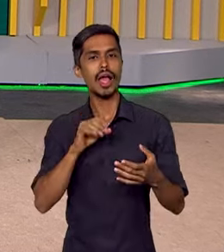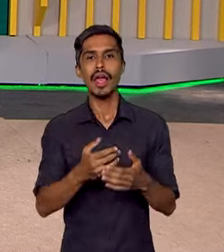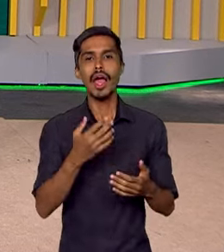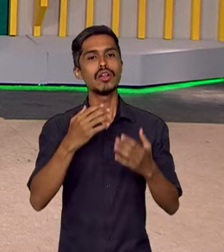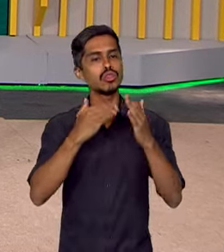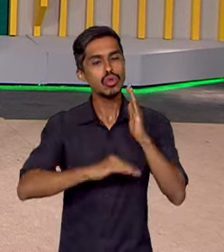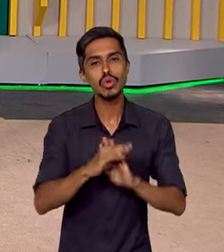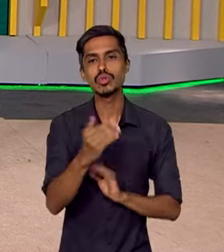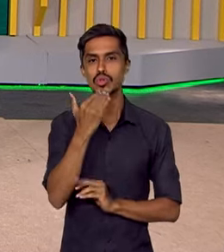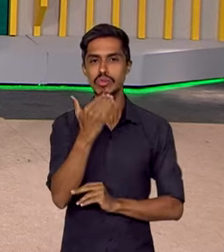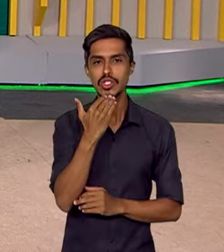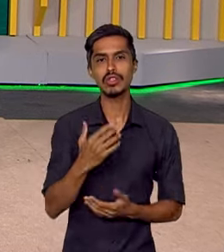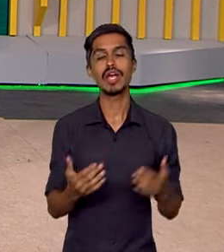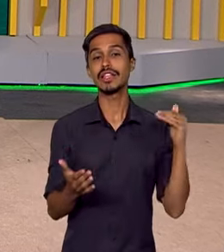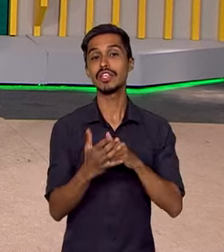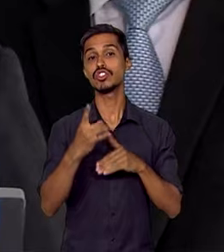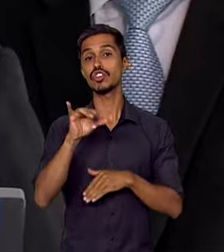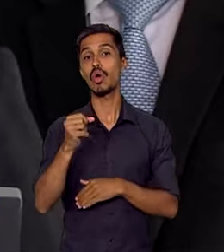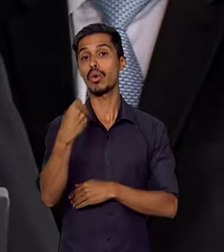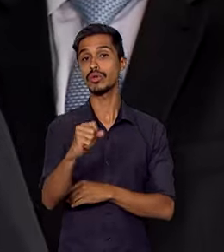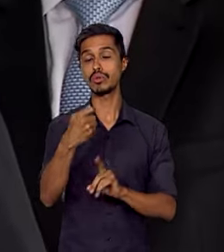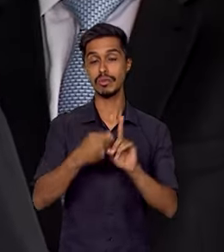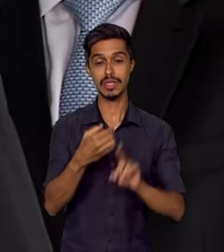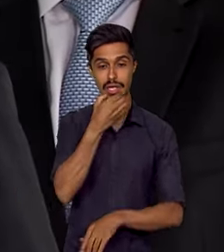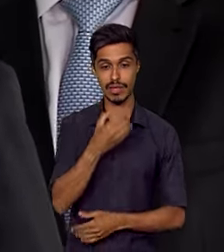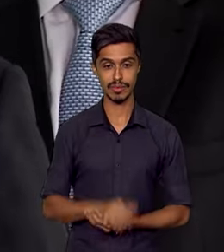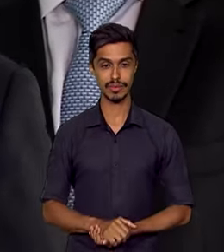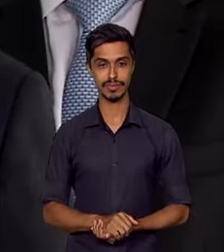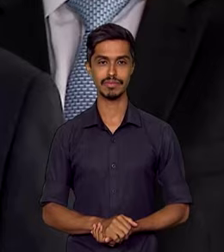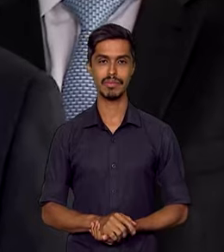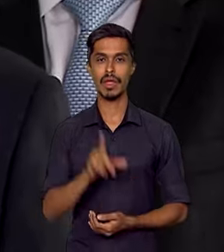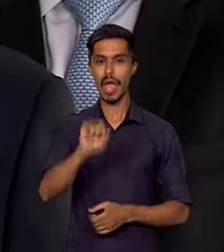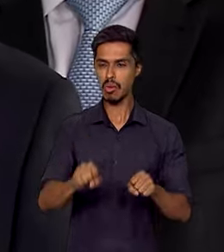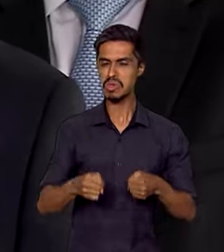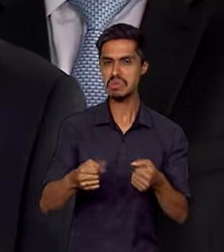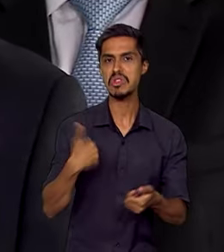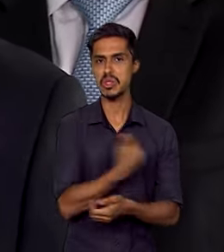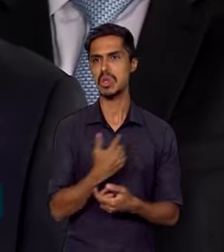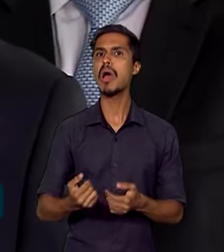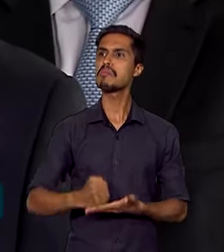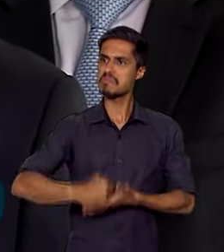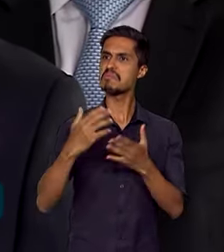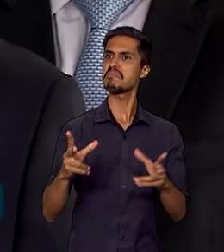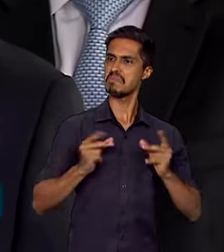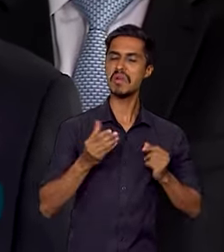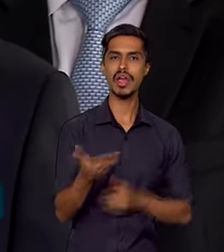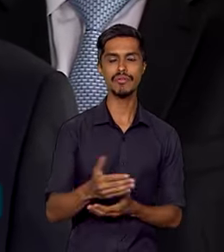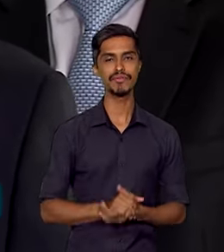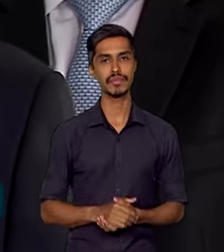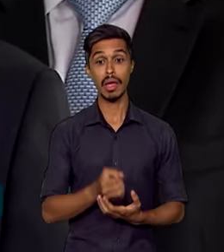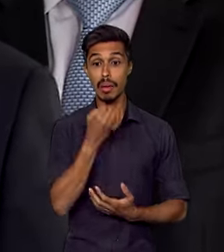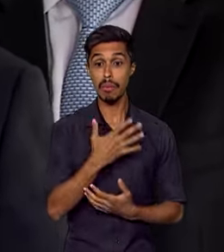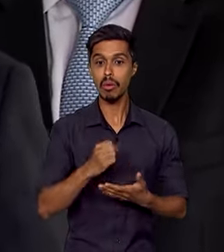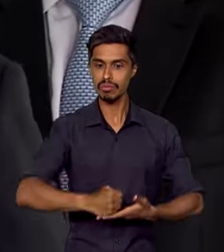das crianças até 8 de dezembro. É uma iniciativa que merece ser apoiada, que vale a